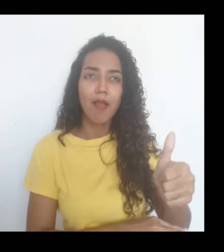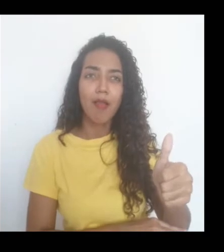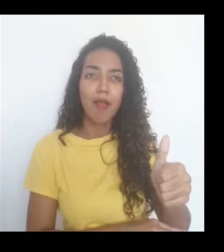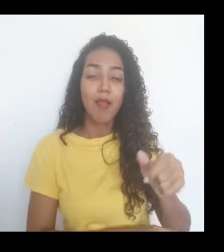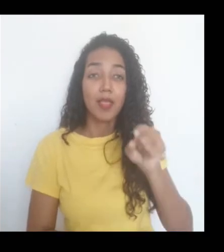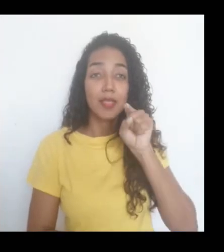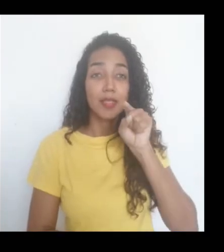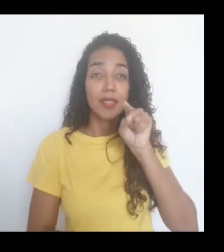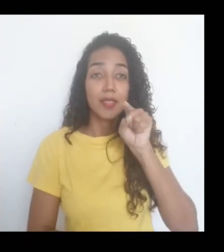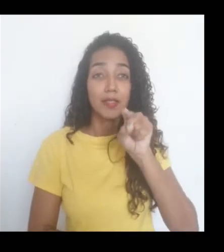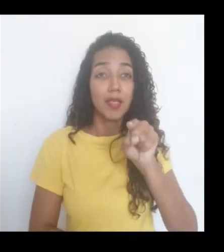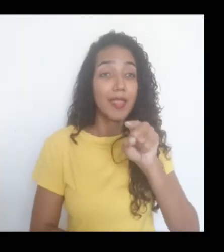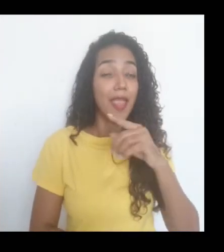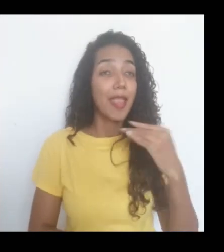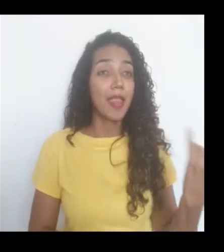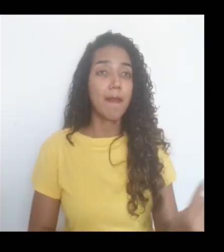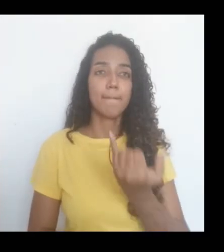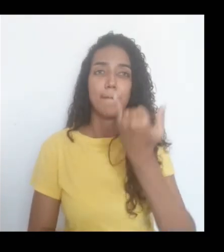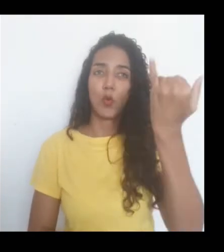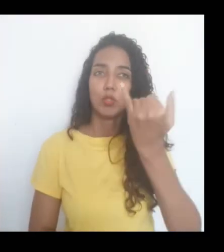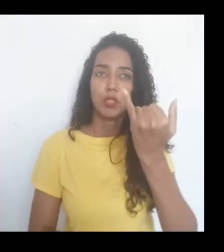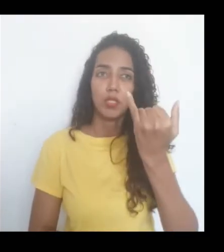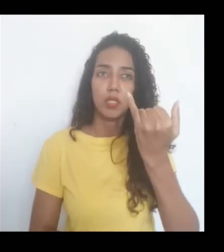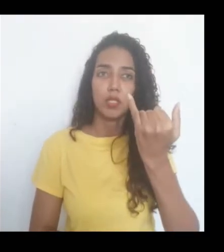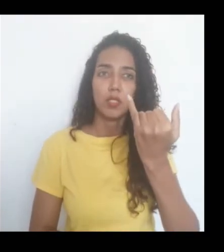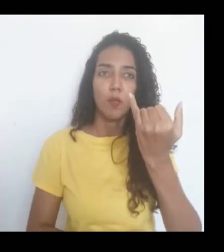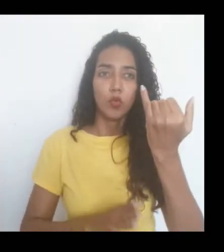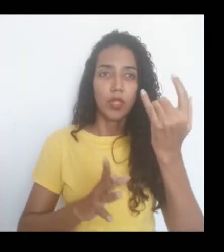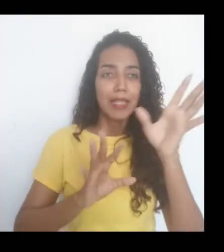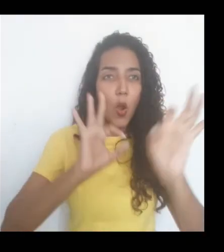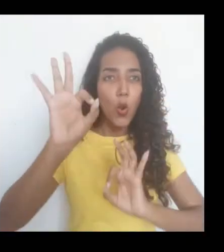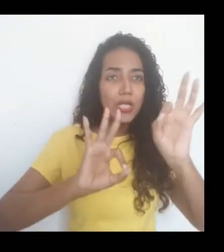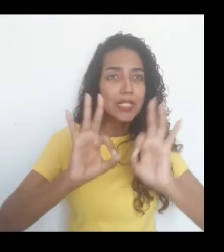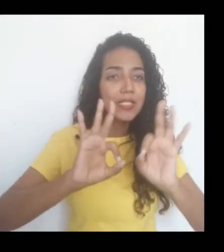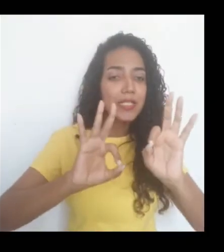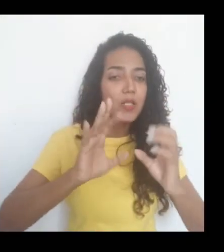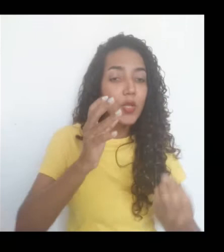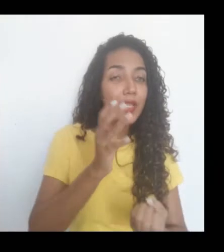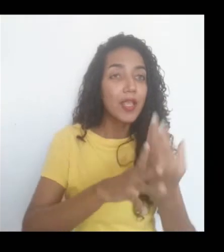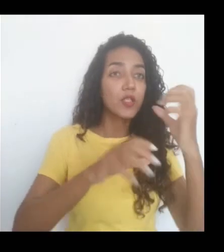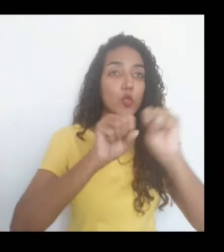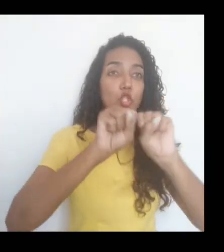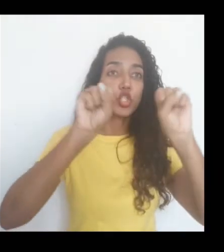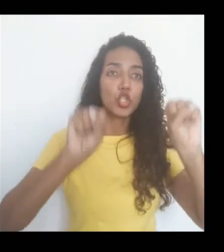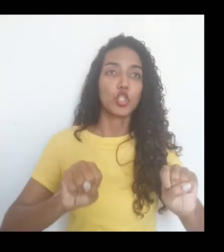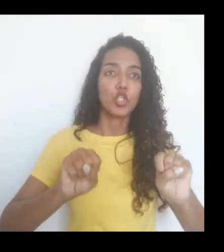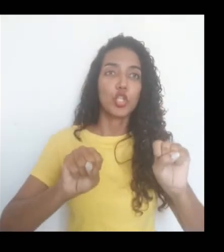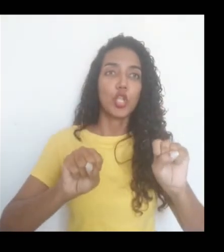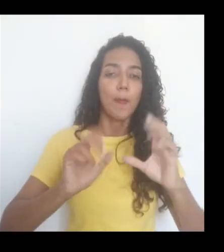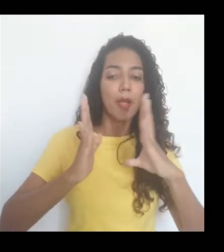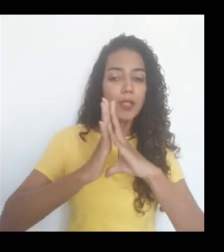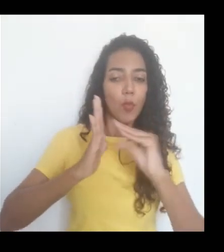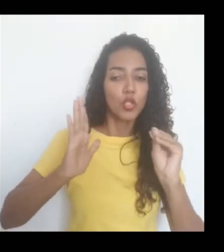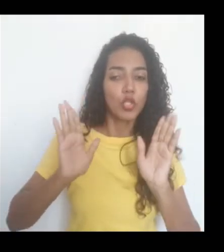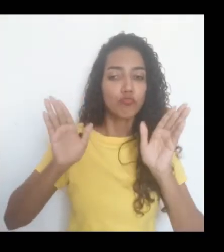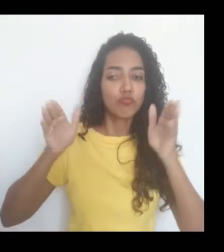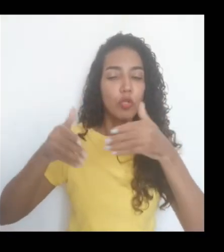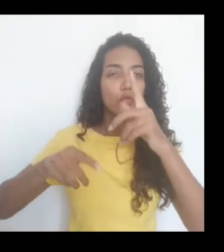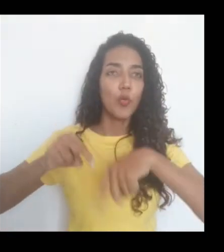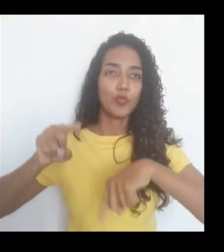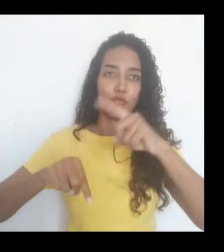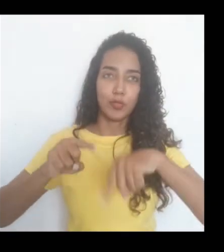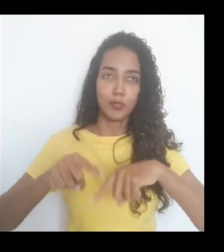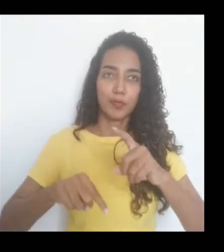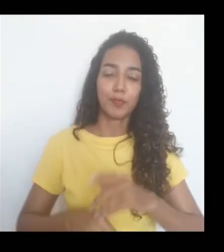modelagem de qualquer sistema orientado a objetos. Por quê? Muitas vezes a pessoa pega o conceito do mundo real